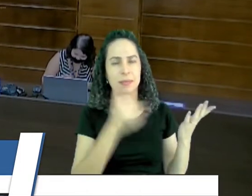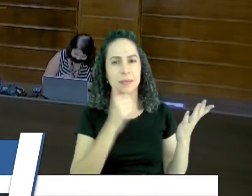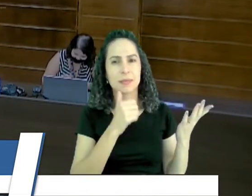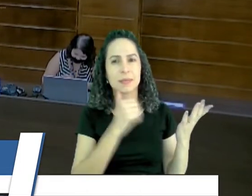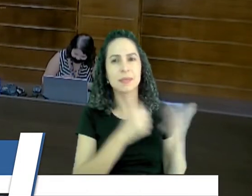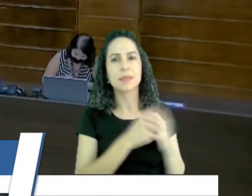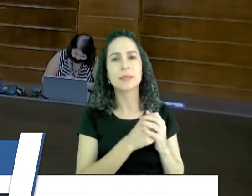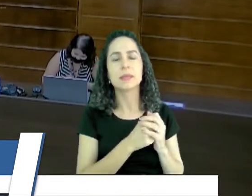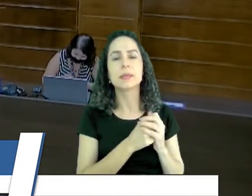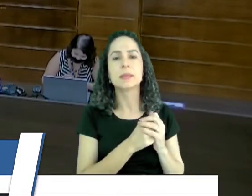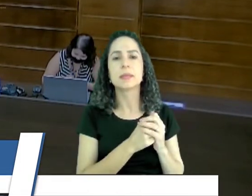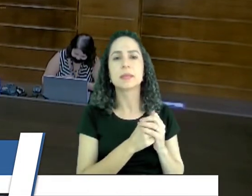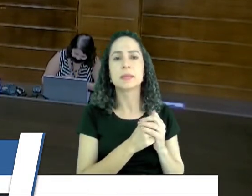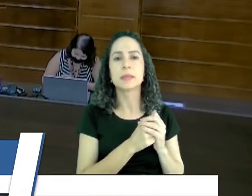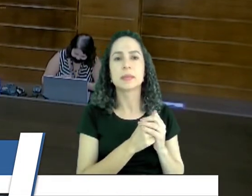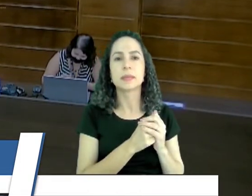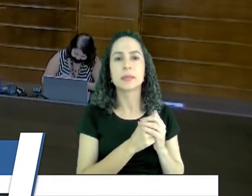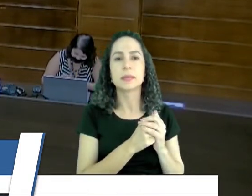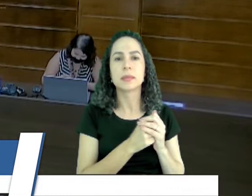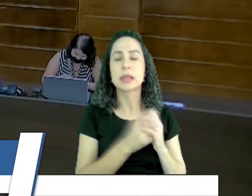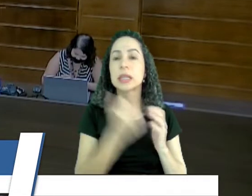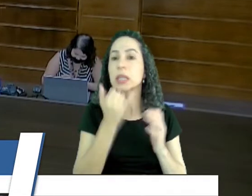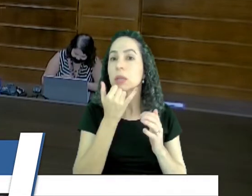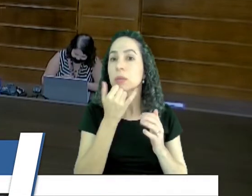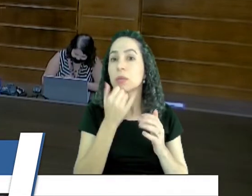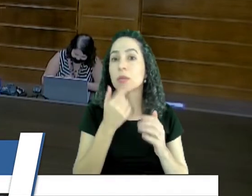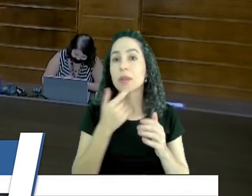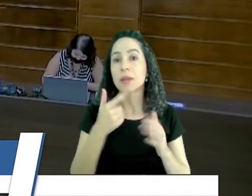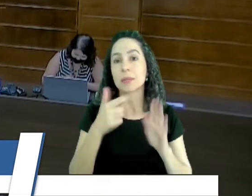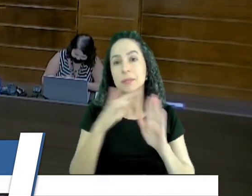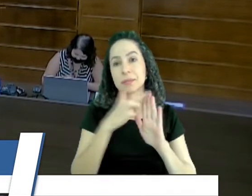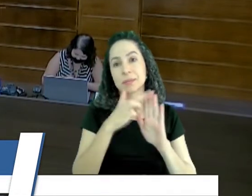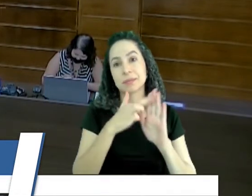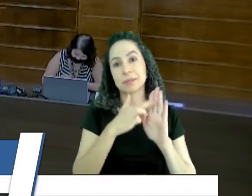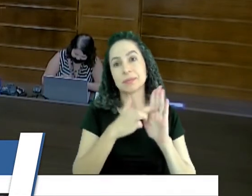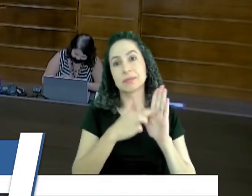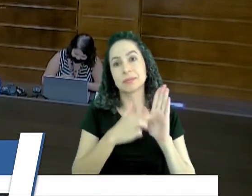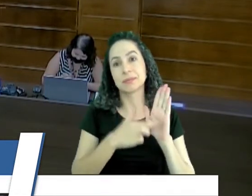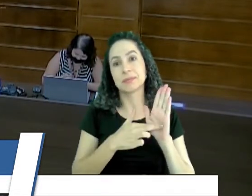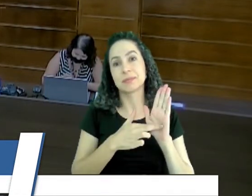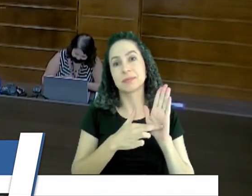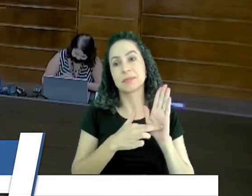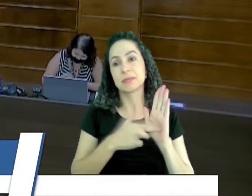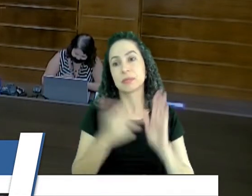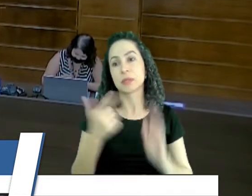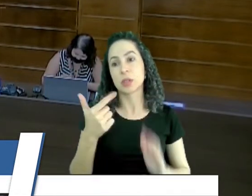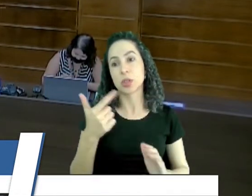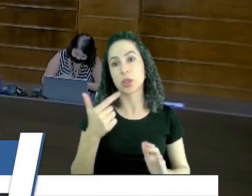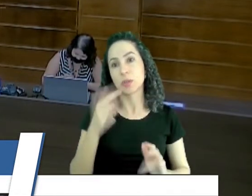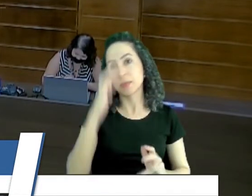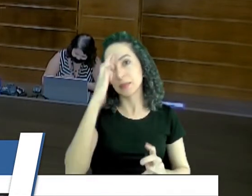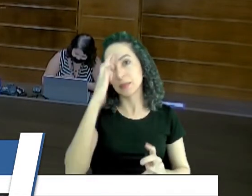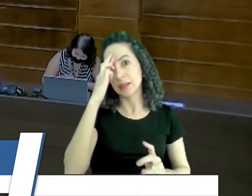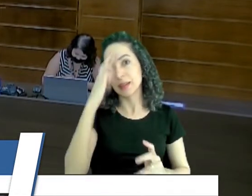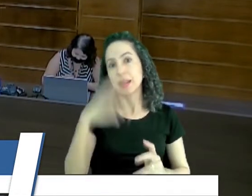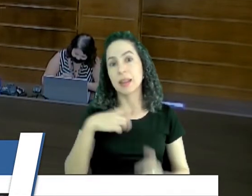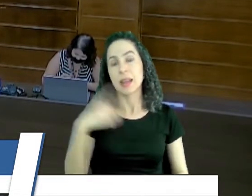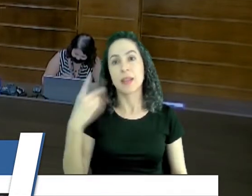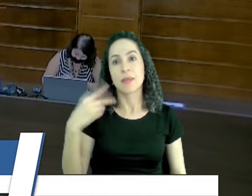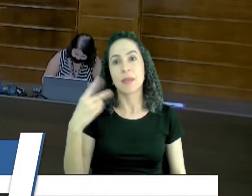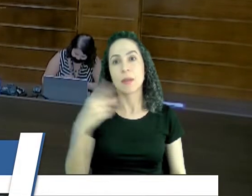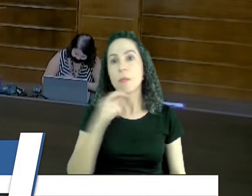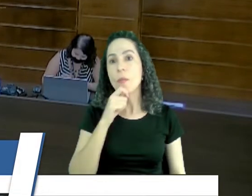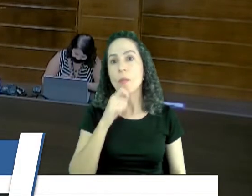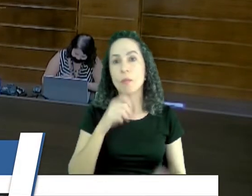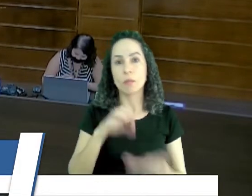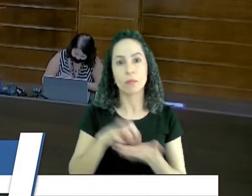excelência. Eu só estou falando porque nós temos regimentalmente encerrar às 12 horas e ainda tem os vereadores que estão inscritos, mas pode... Ok, é